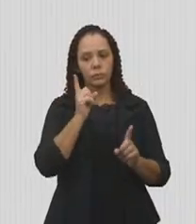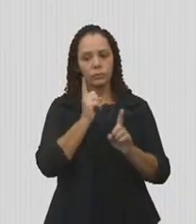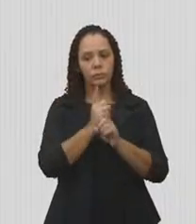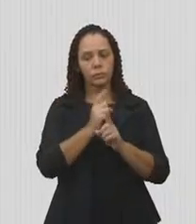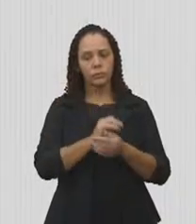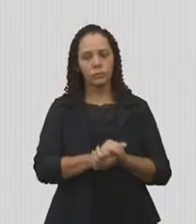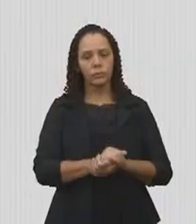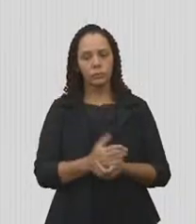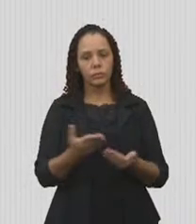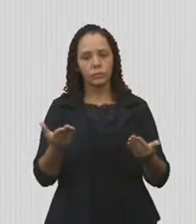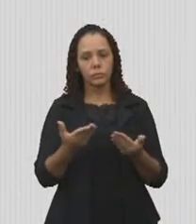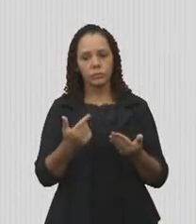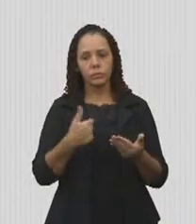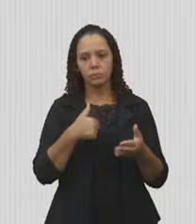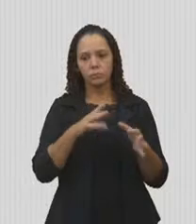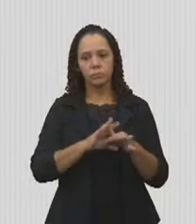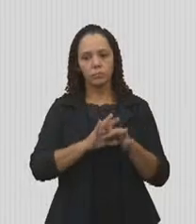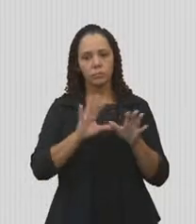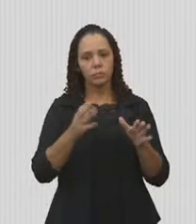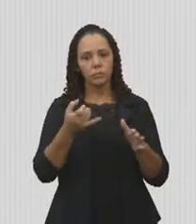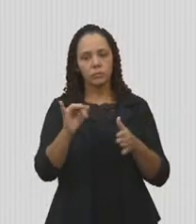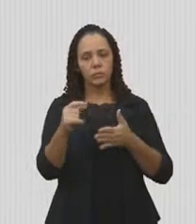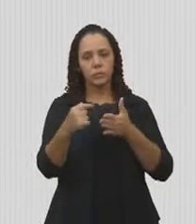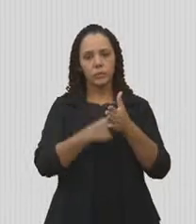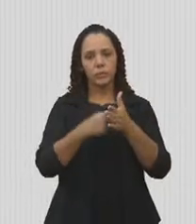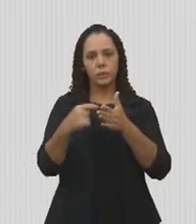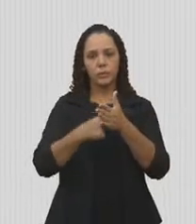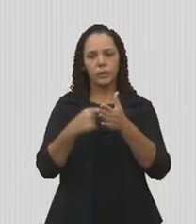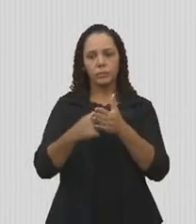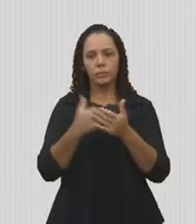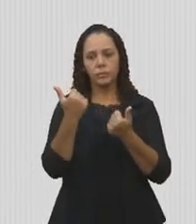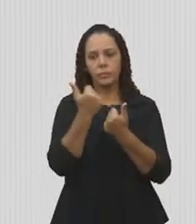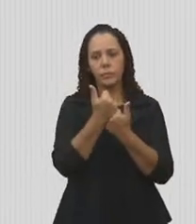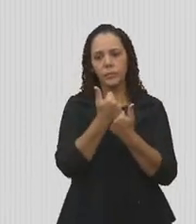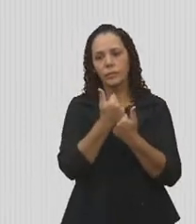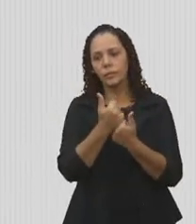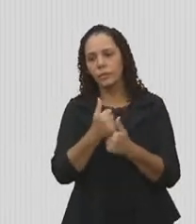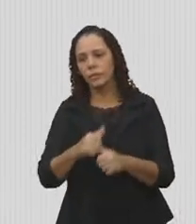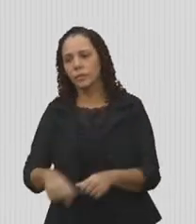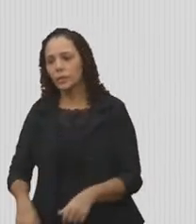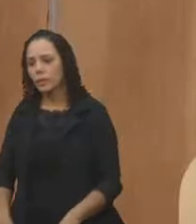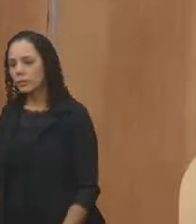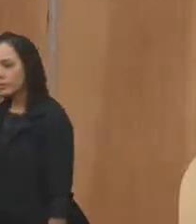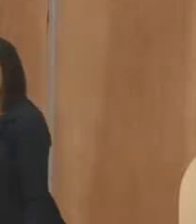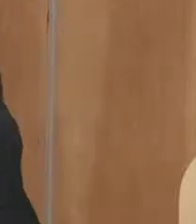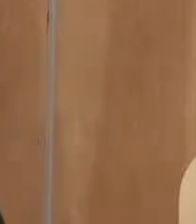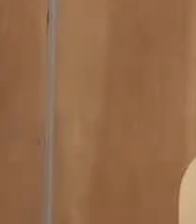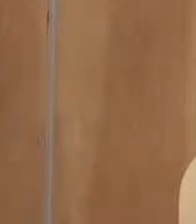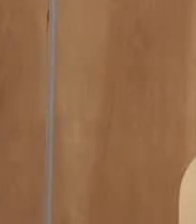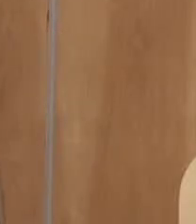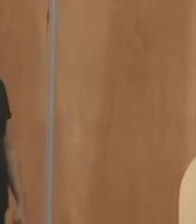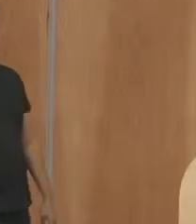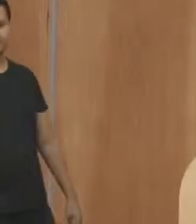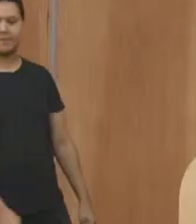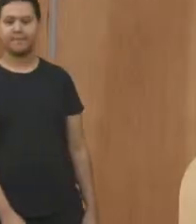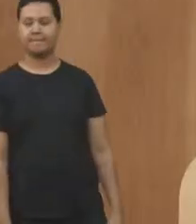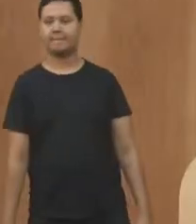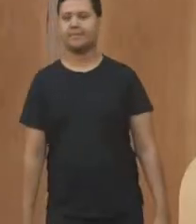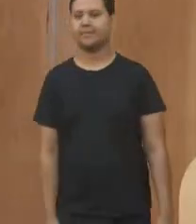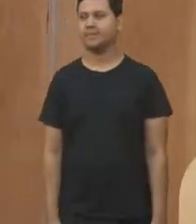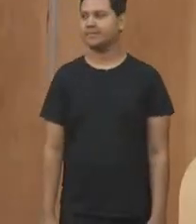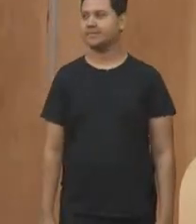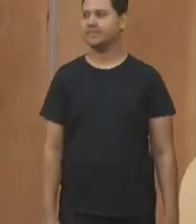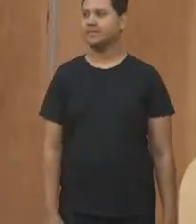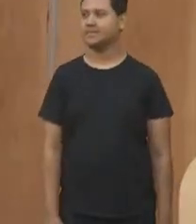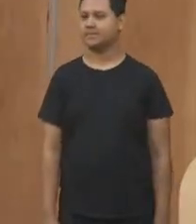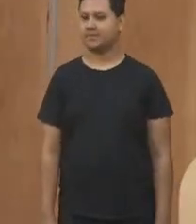E fico à disposição aí para perguntas, comentários, e agradeço de antemão a atenção e paciência de